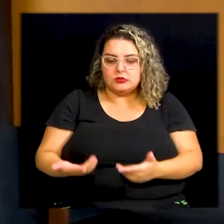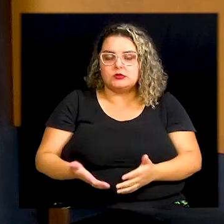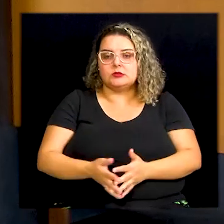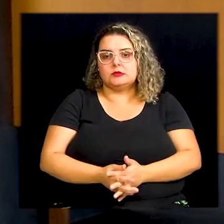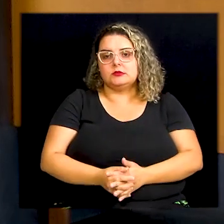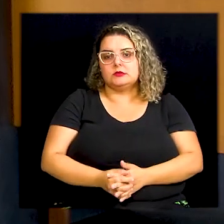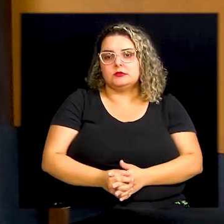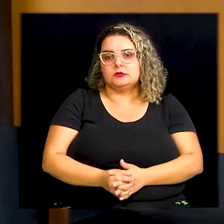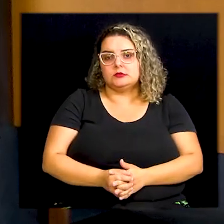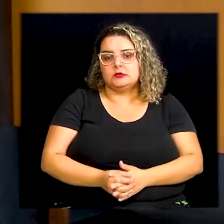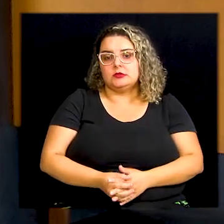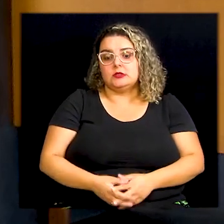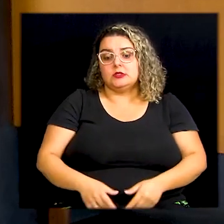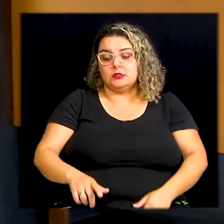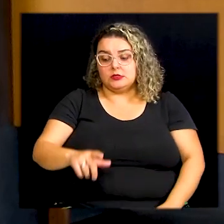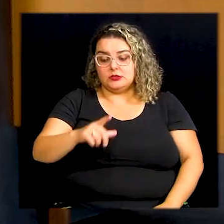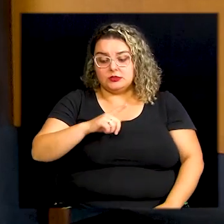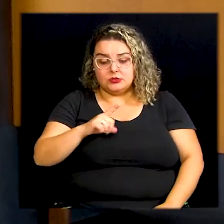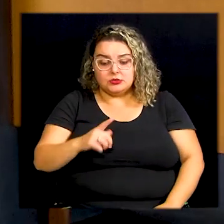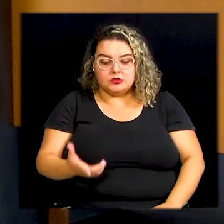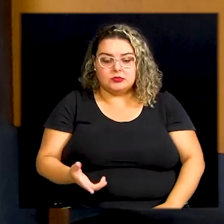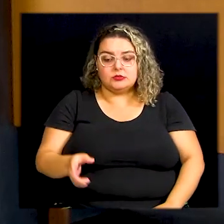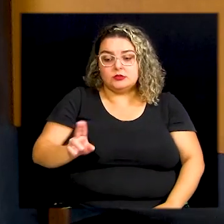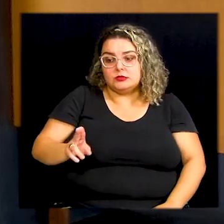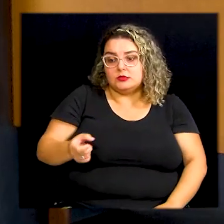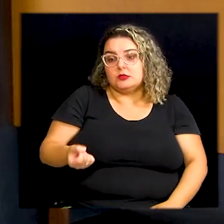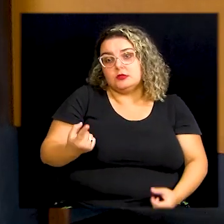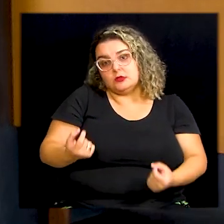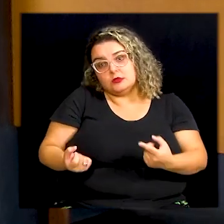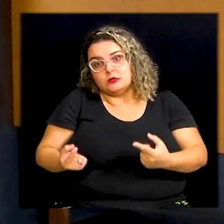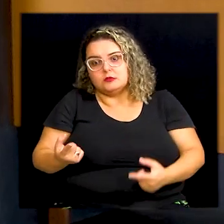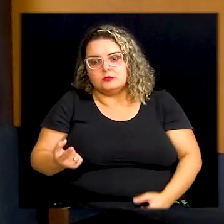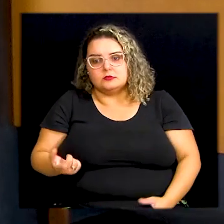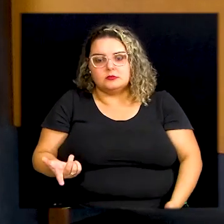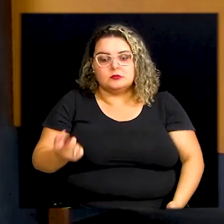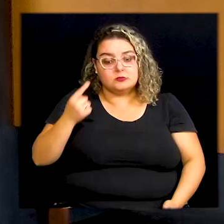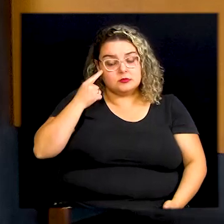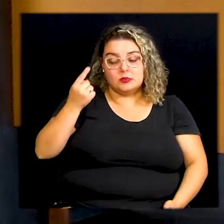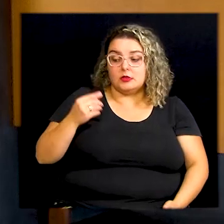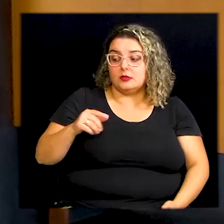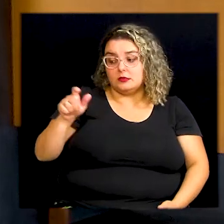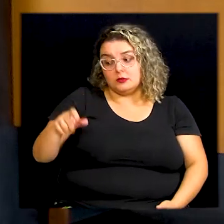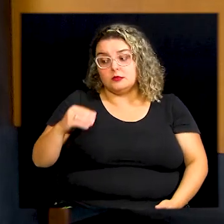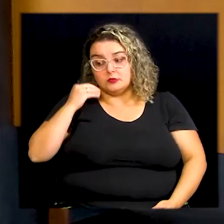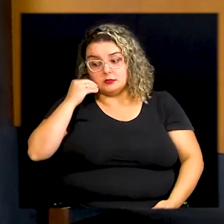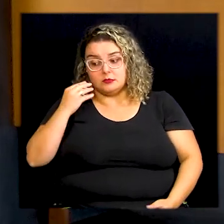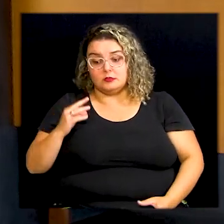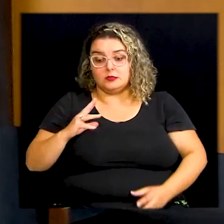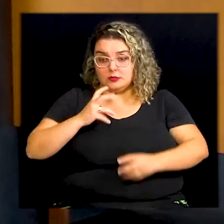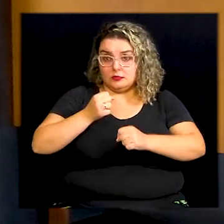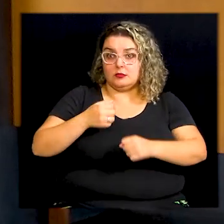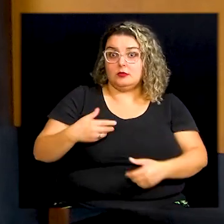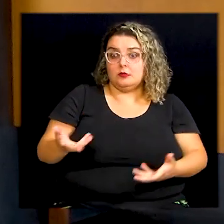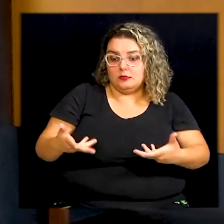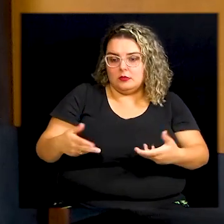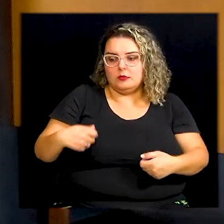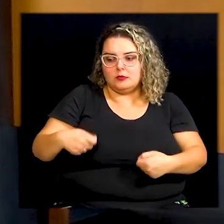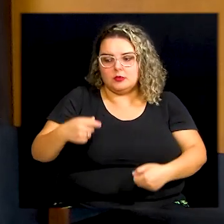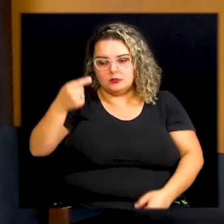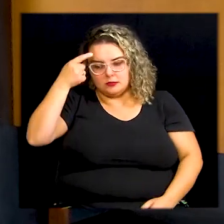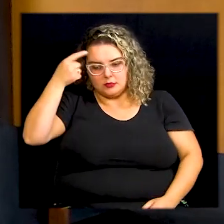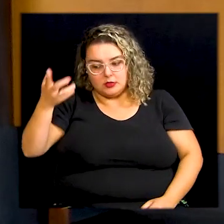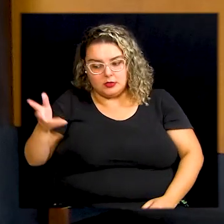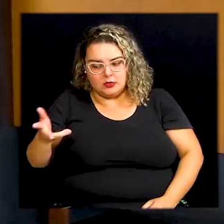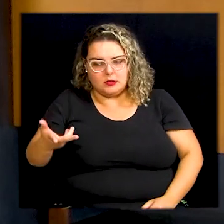trabalhando, tinha que também usar algumas chaves, né? Tipo, os caras é mais experiente, mais forte, eu tenho que ser mais ágil, pensar